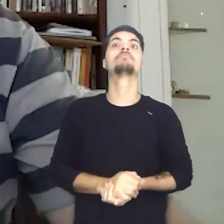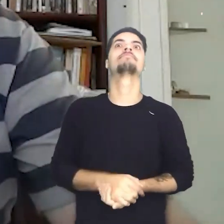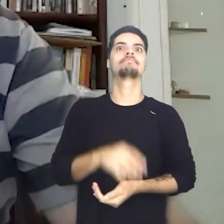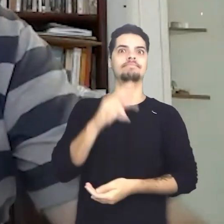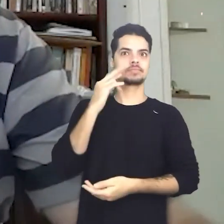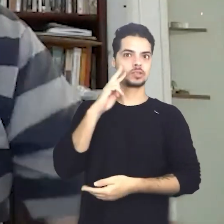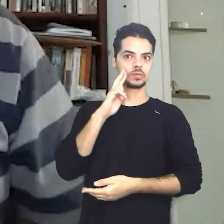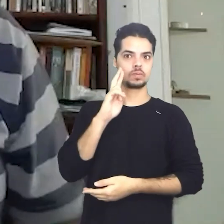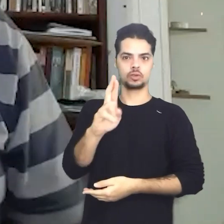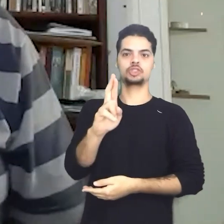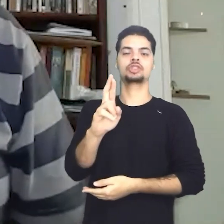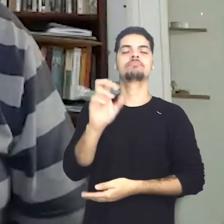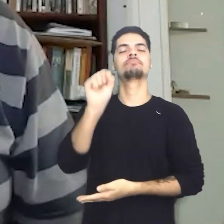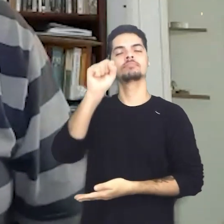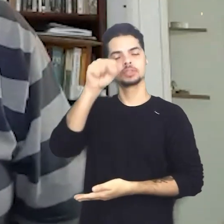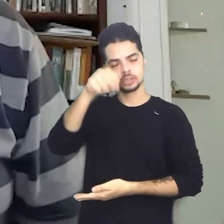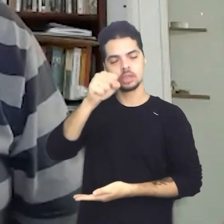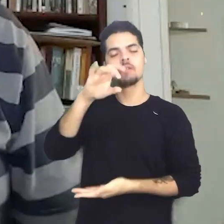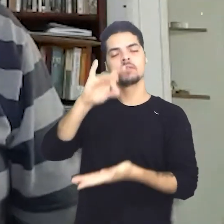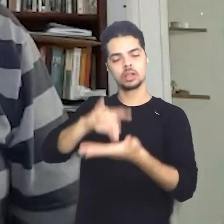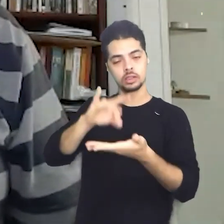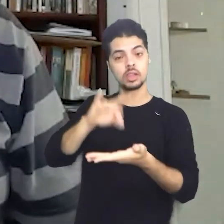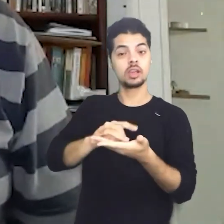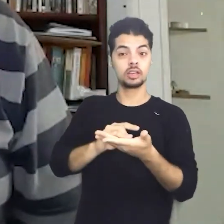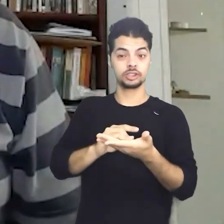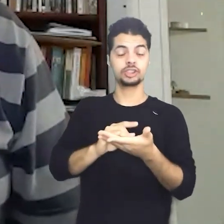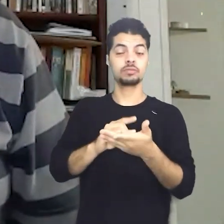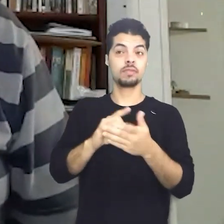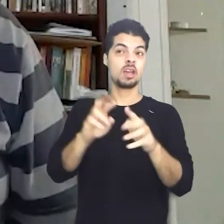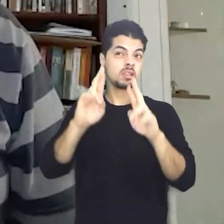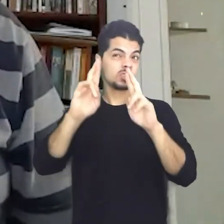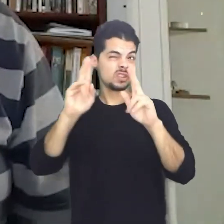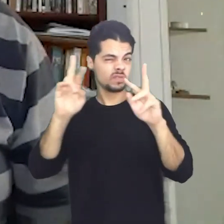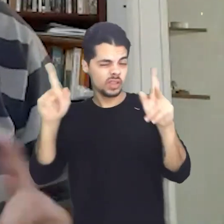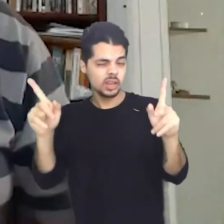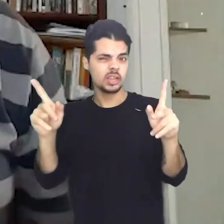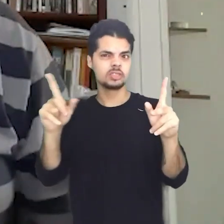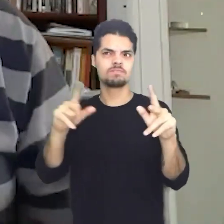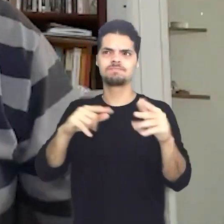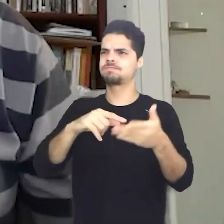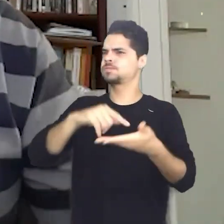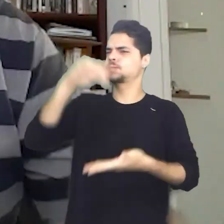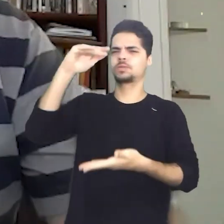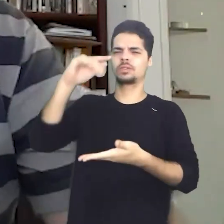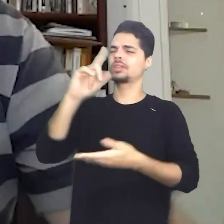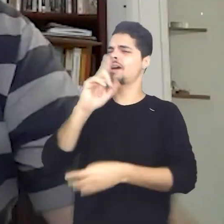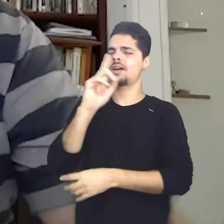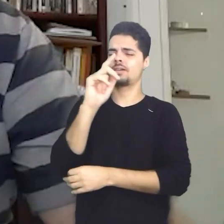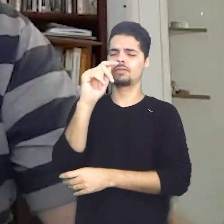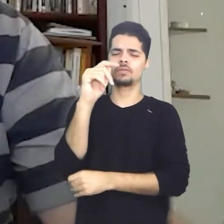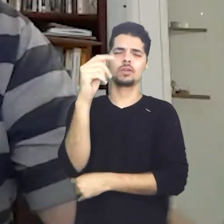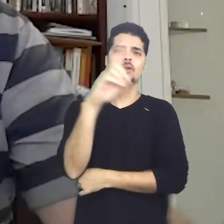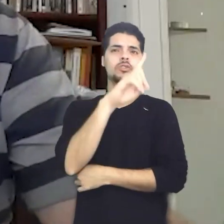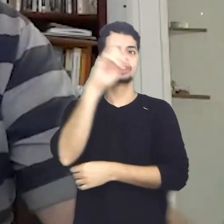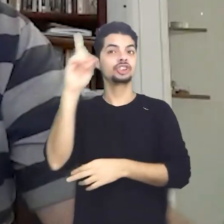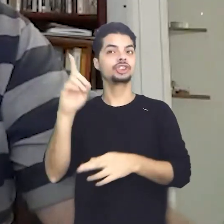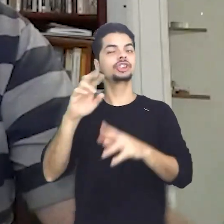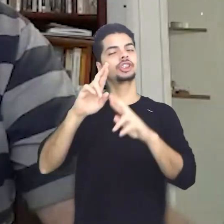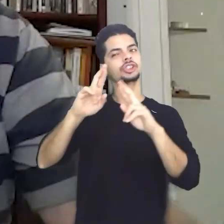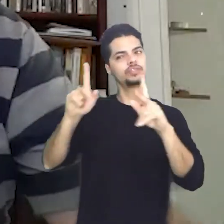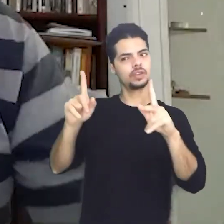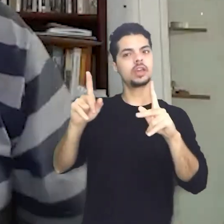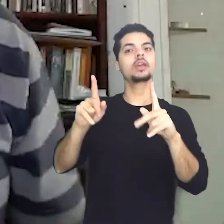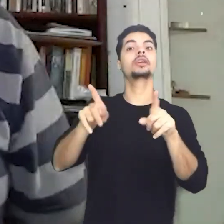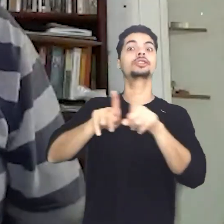perfil do instagram@grute sim é verdade não apenas em dias diferentes alguns